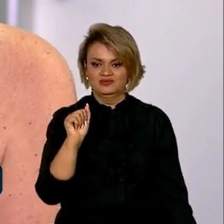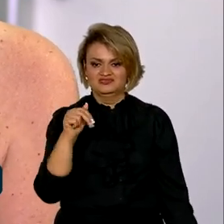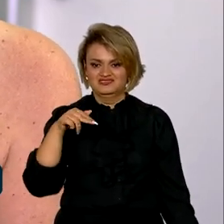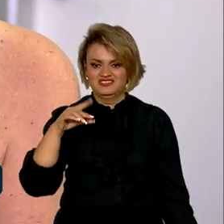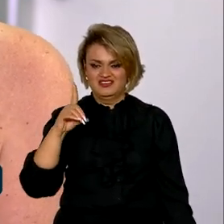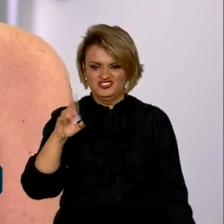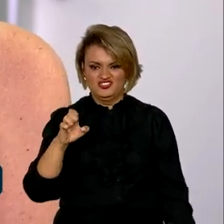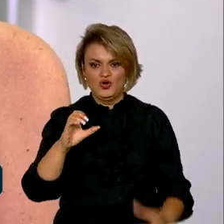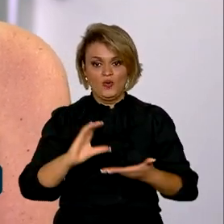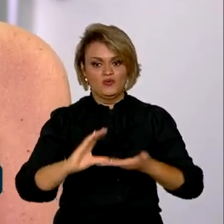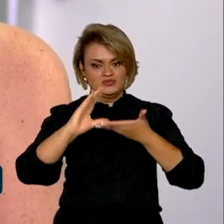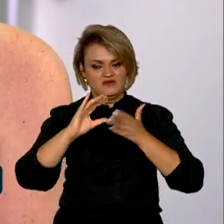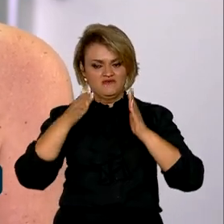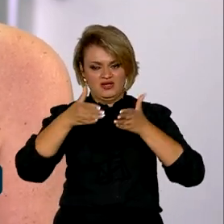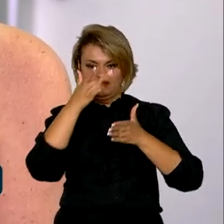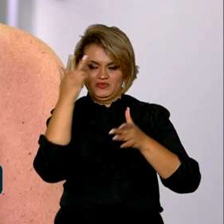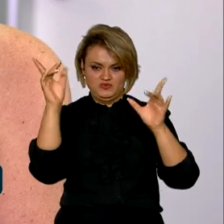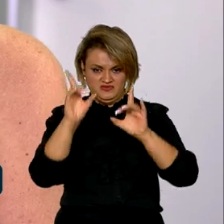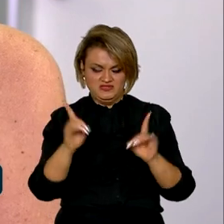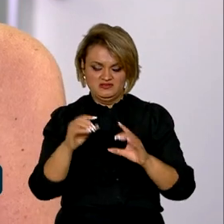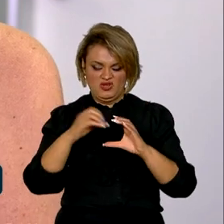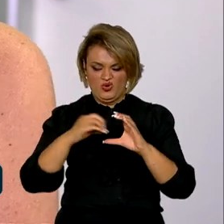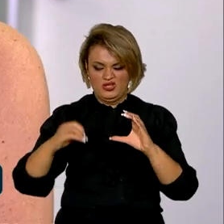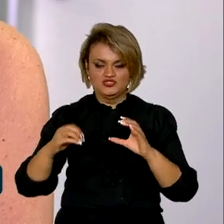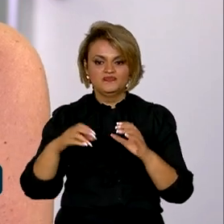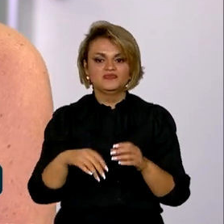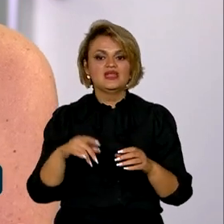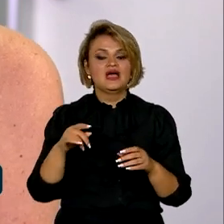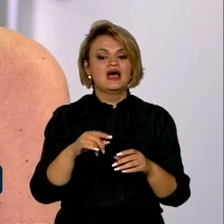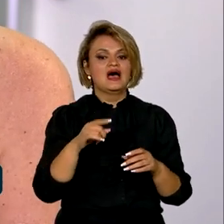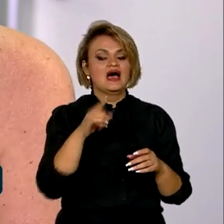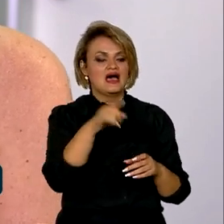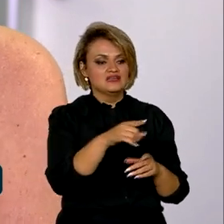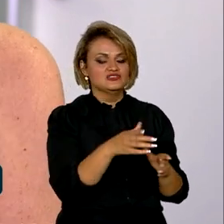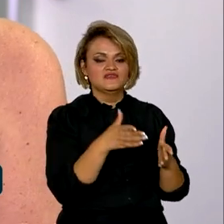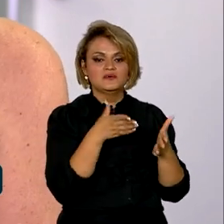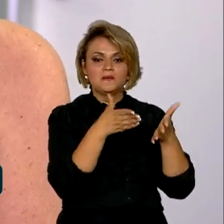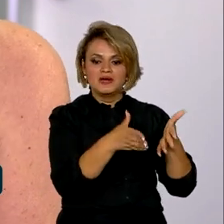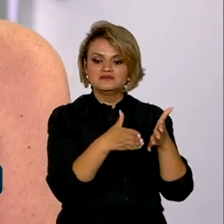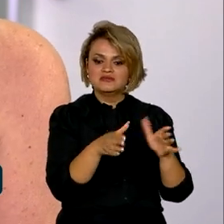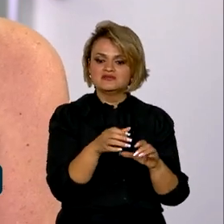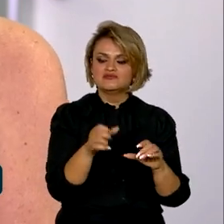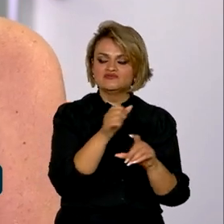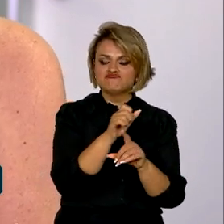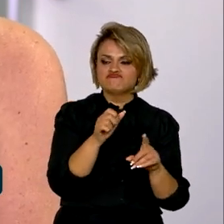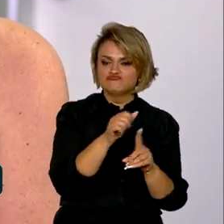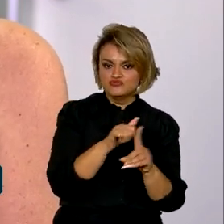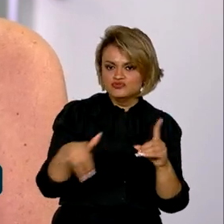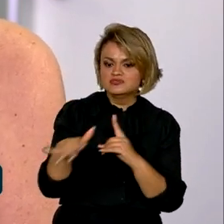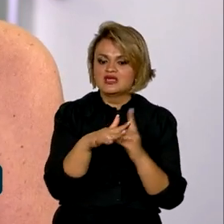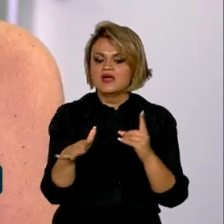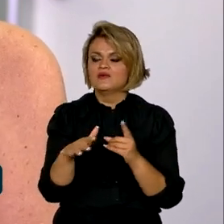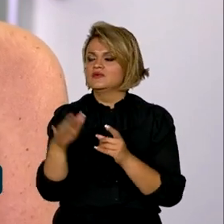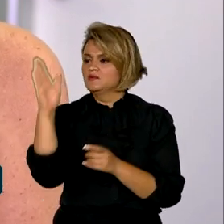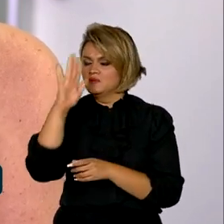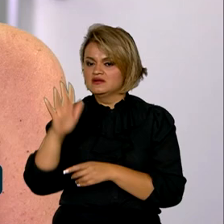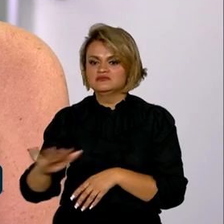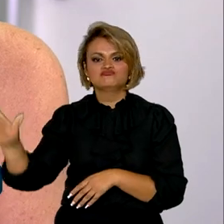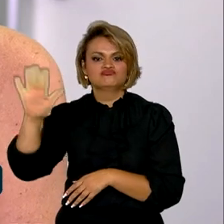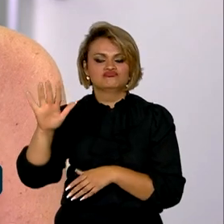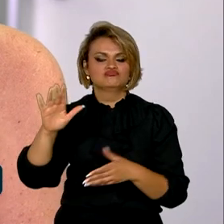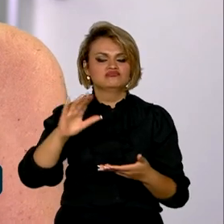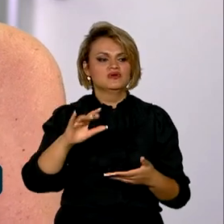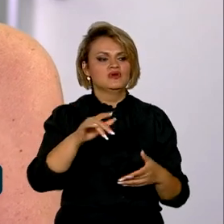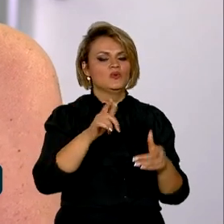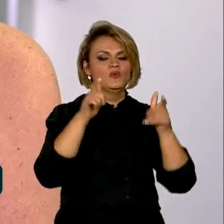Então, essa retomada de um novo plano é feita com participação social e temos ido a todo o Brasil, em todos os